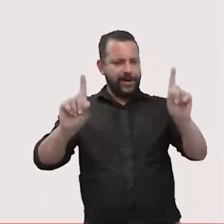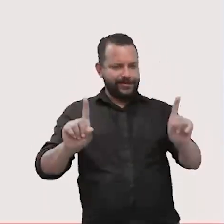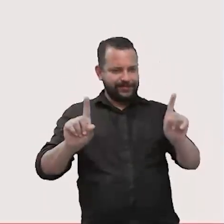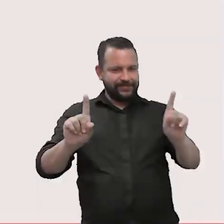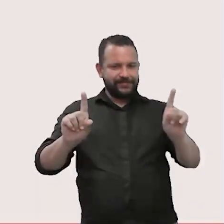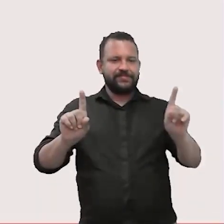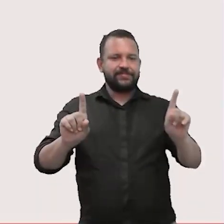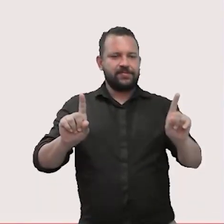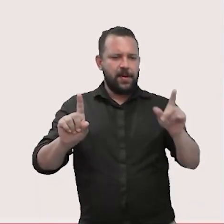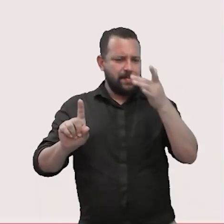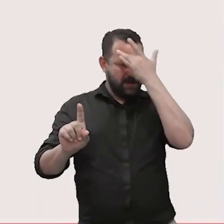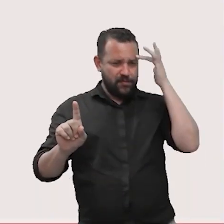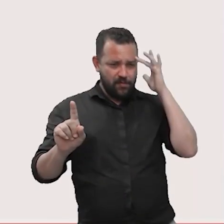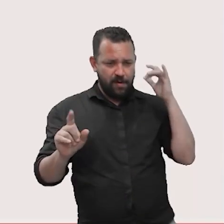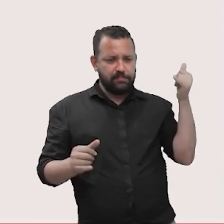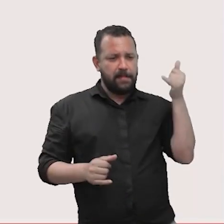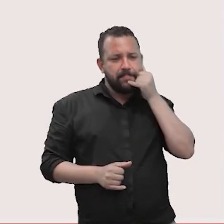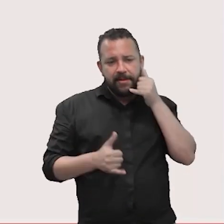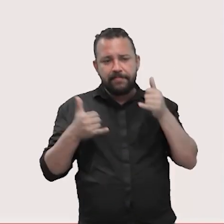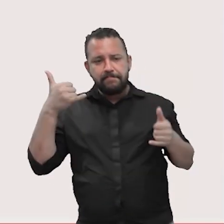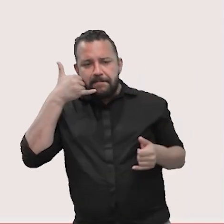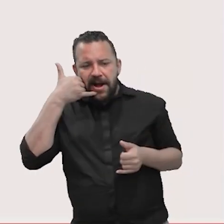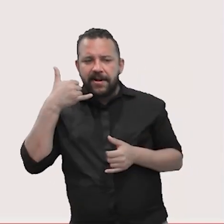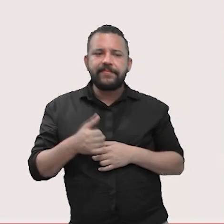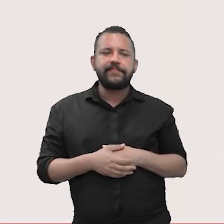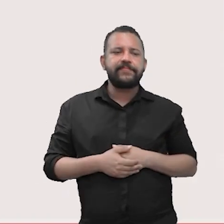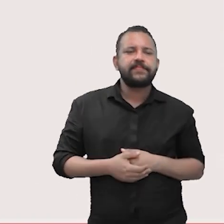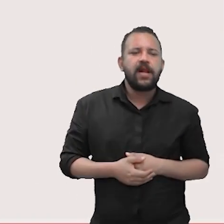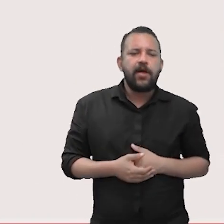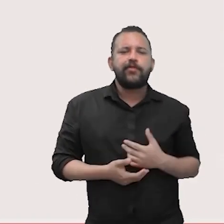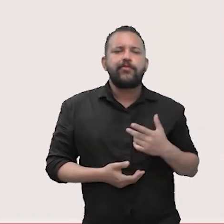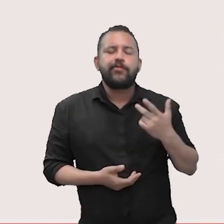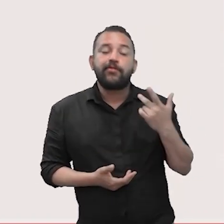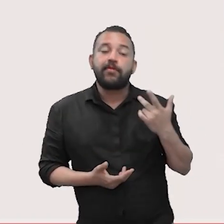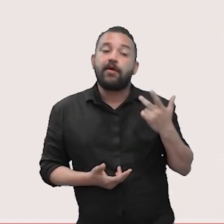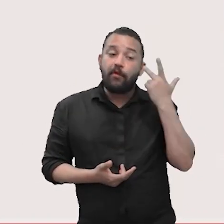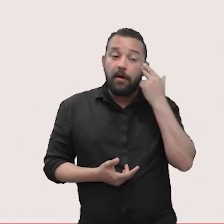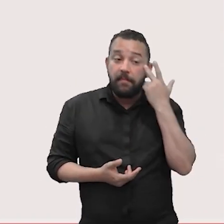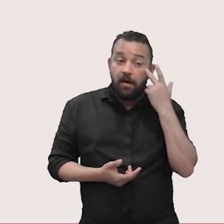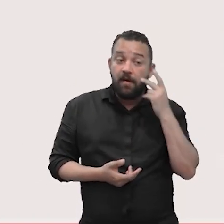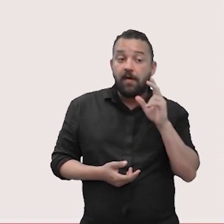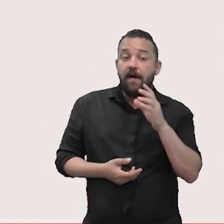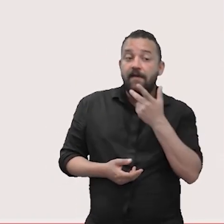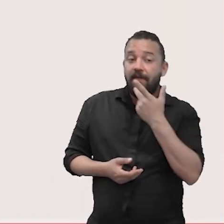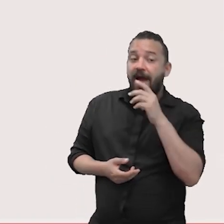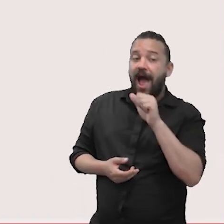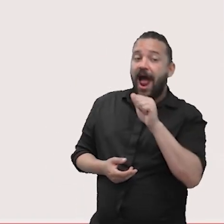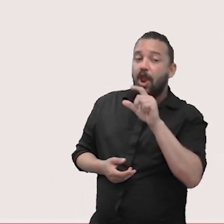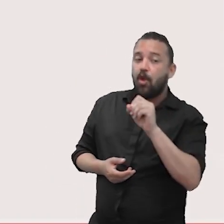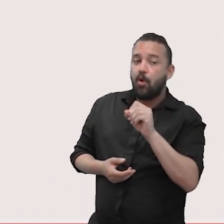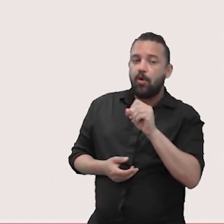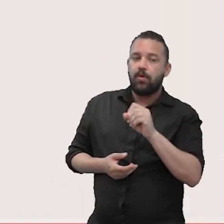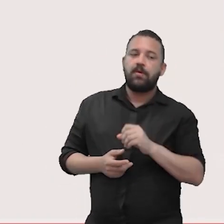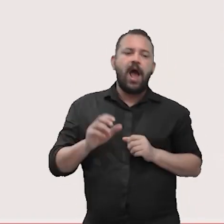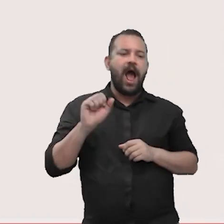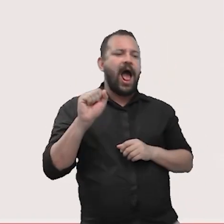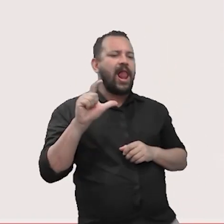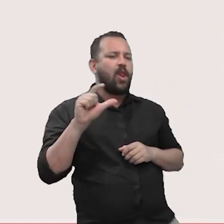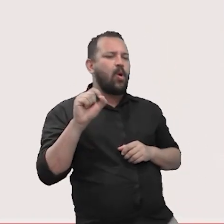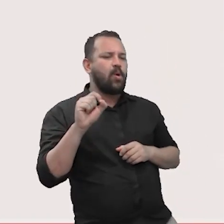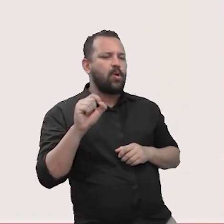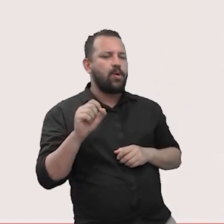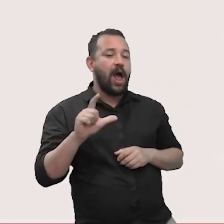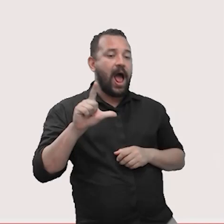dos personagens, falando ao telefone. Normalmente, quando fala, se diz alô. Quando ele diz alô, na verdade, ele